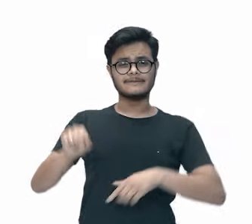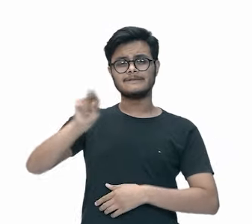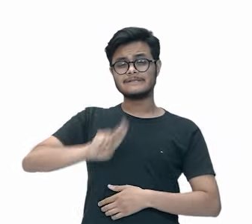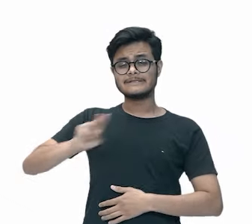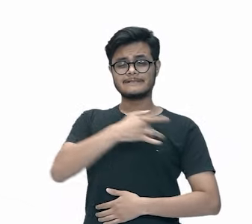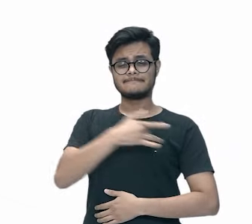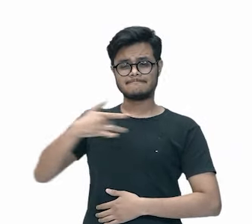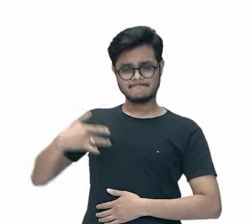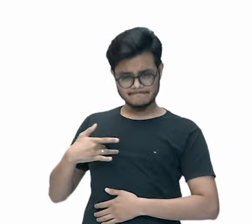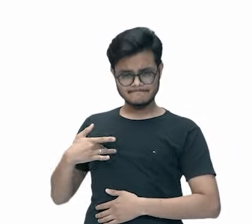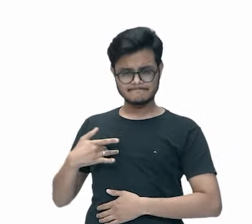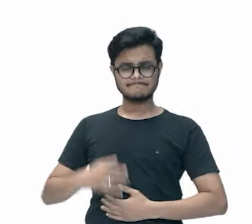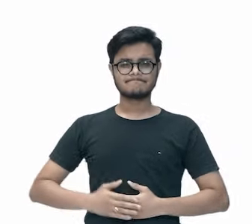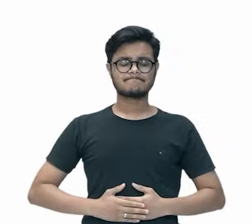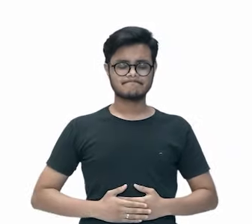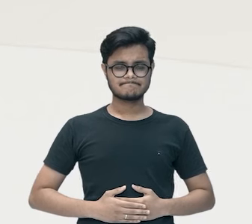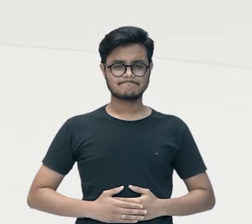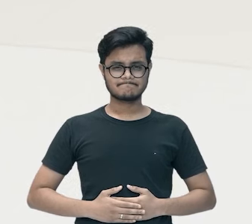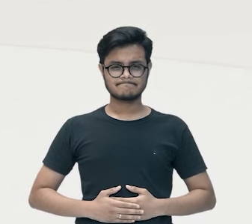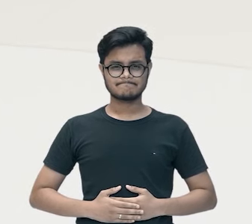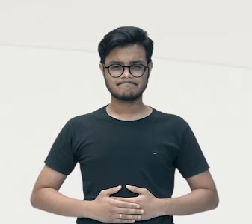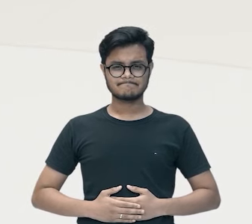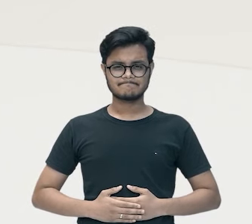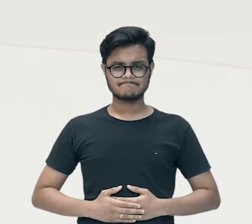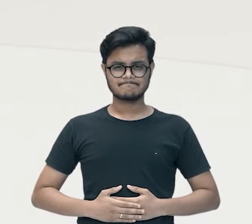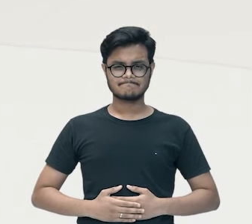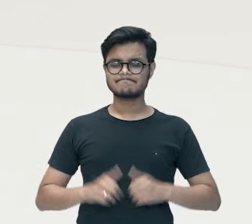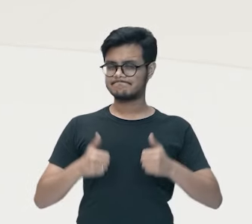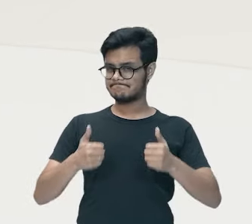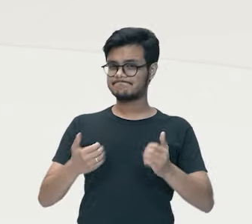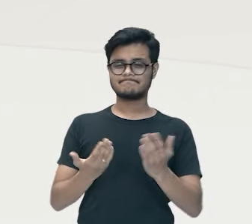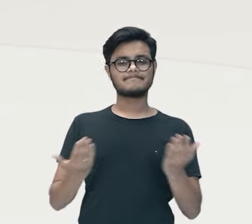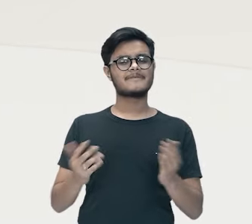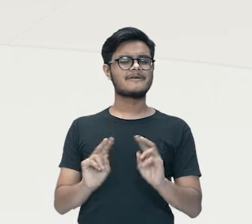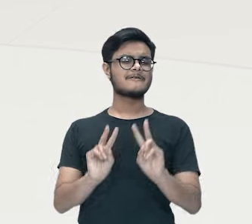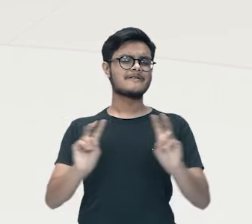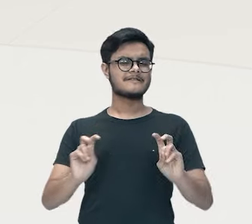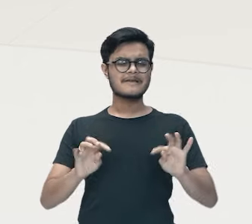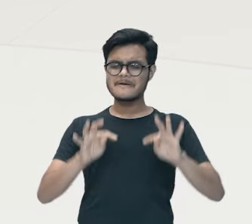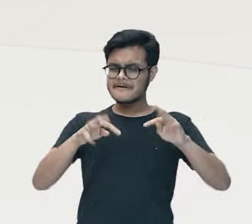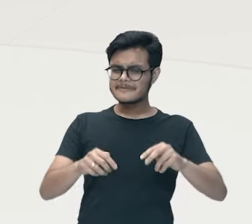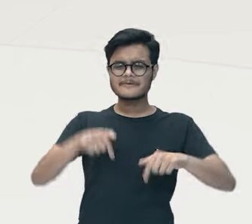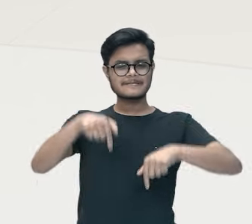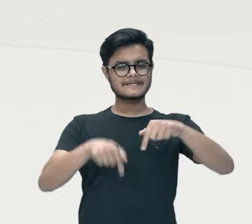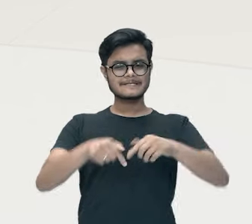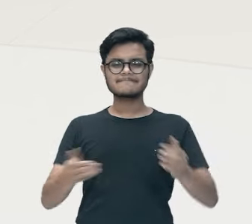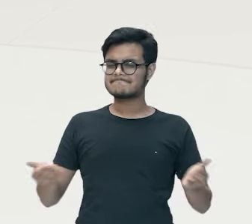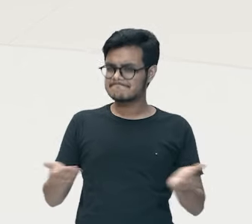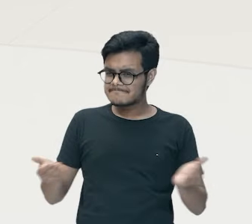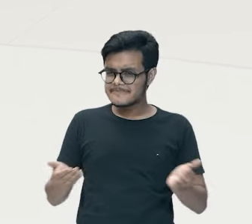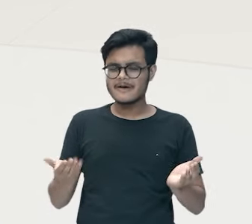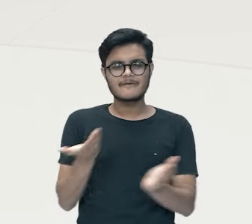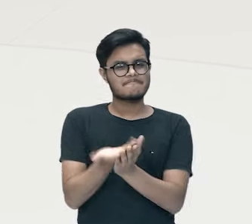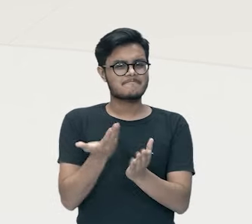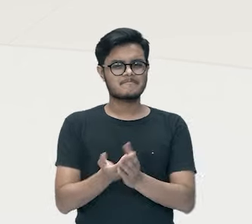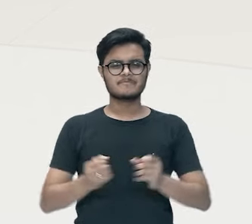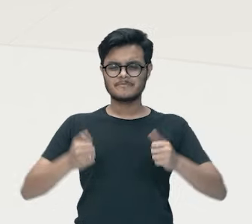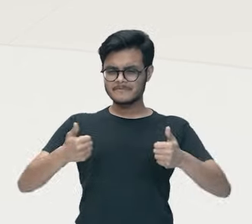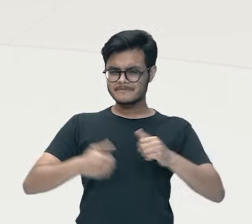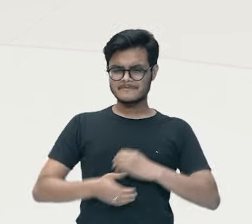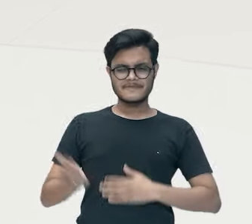e sua relação com a saúde, tá? Então, tudo isso será abordado na nossa